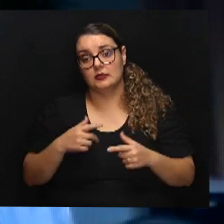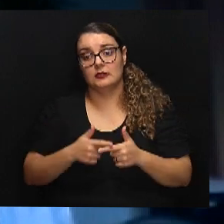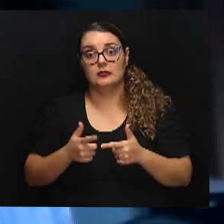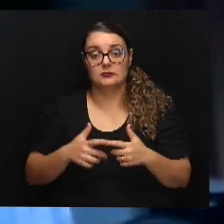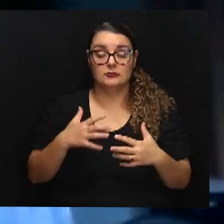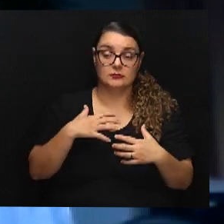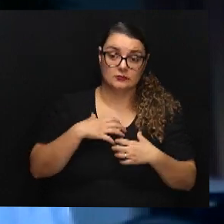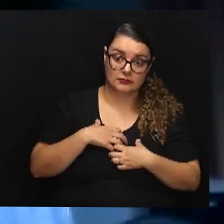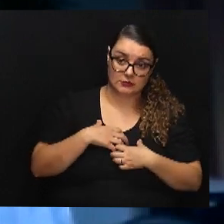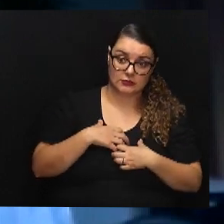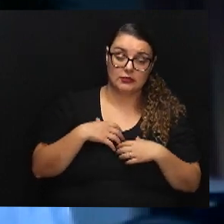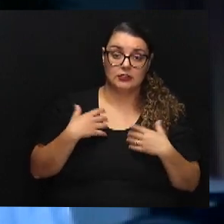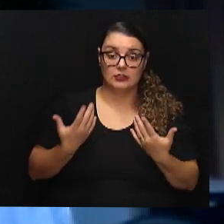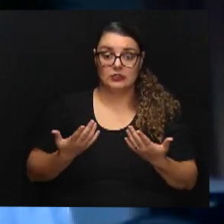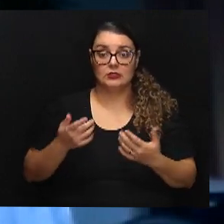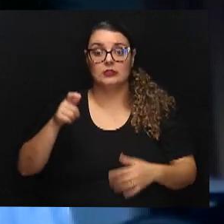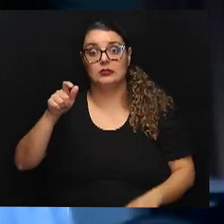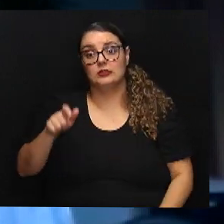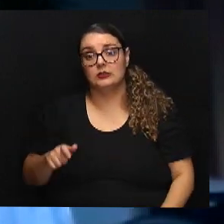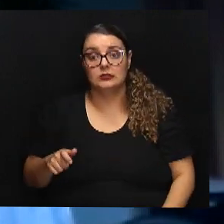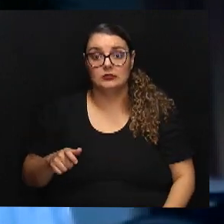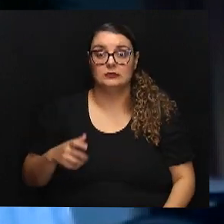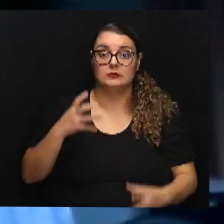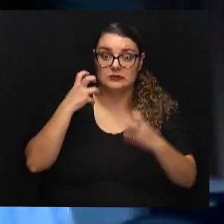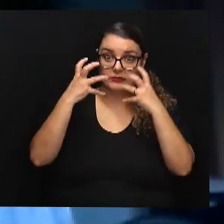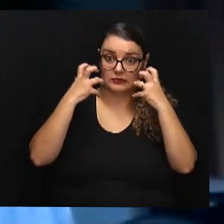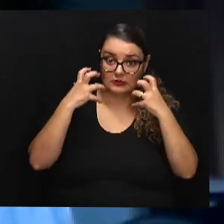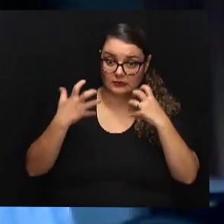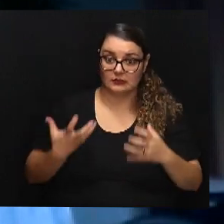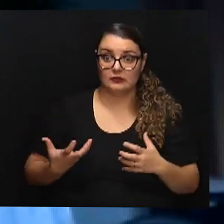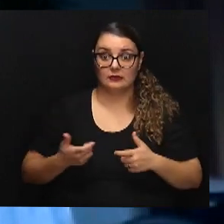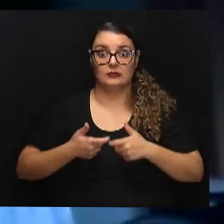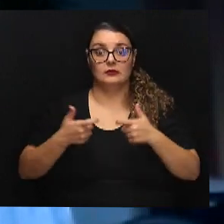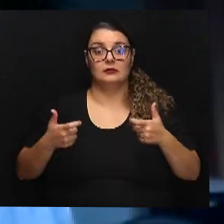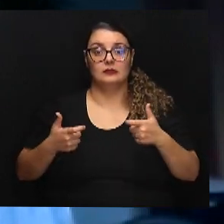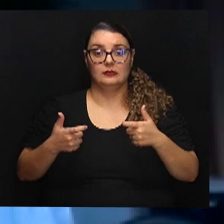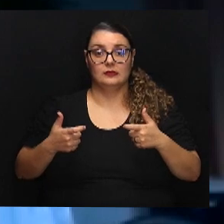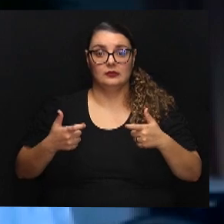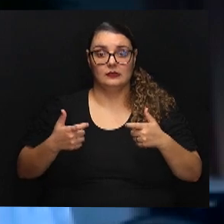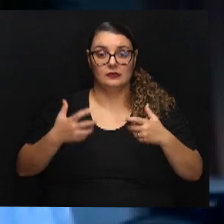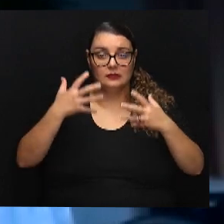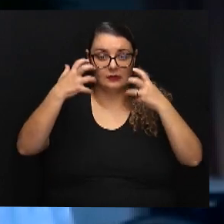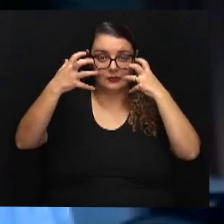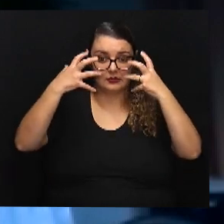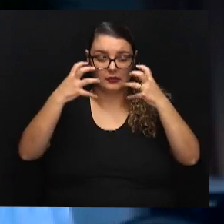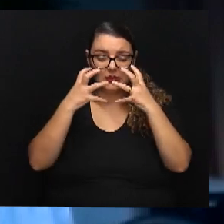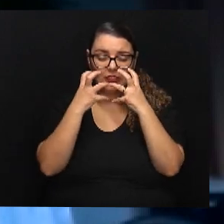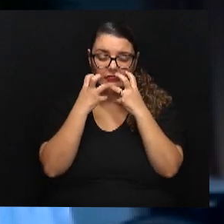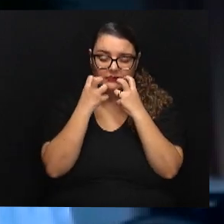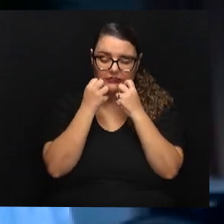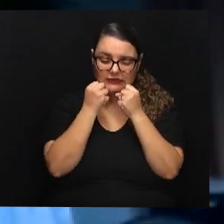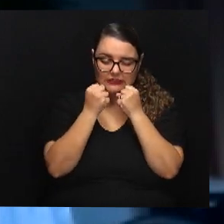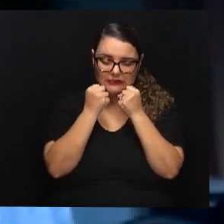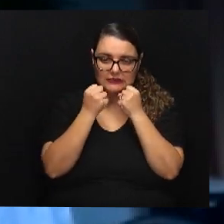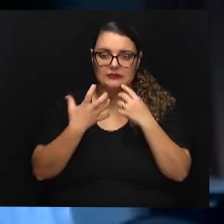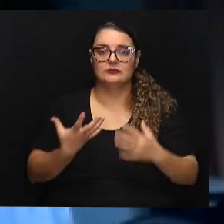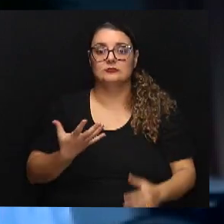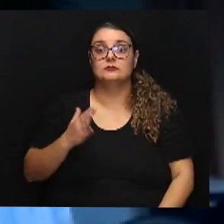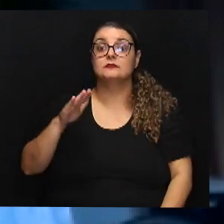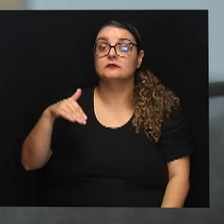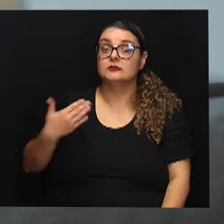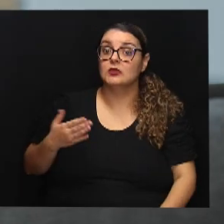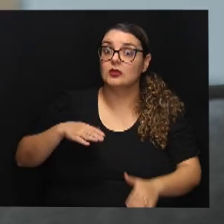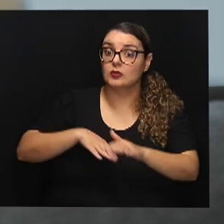dentes. Tá? Então, muito ligado a problemas emocionais, né? Então, as pessoas, quando elas estão mais tensas, com maior nível